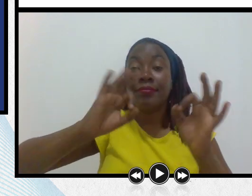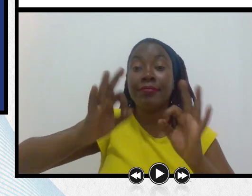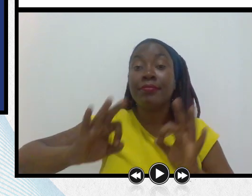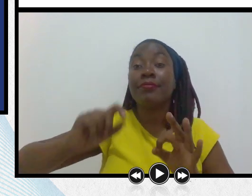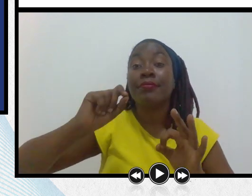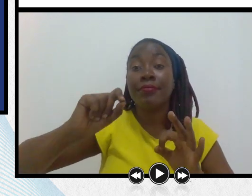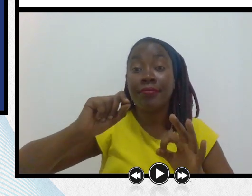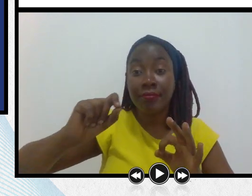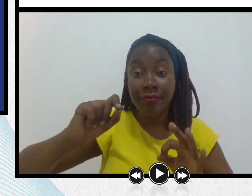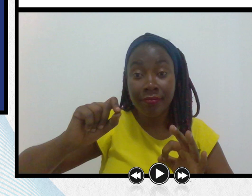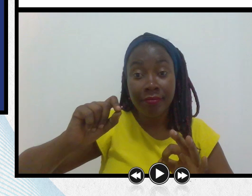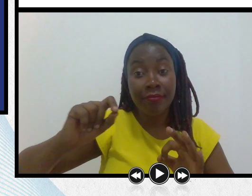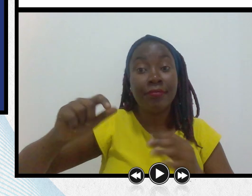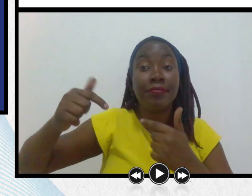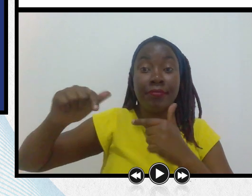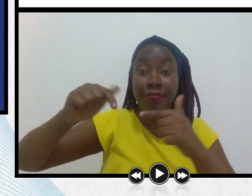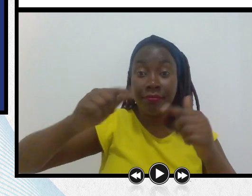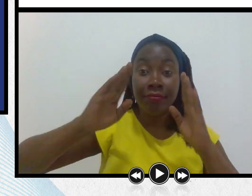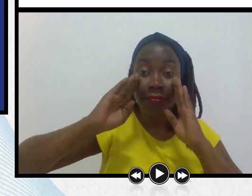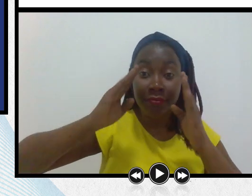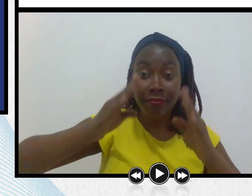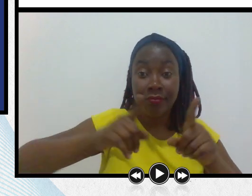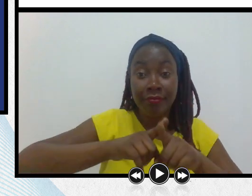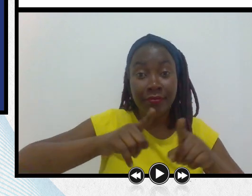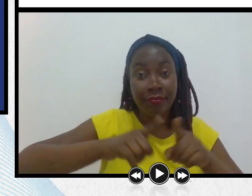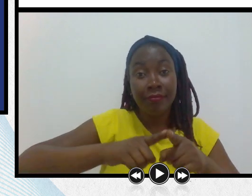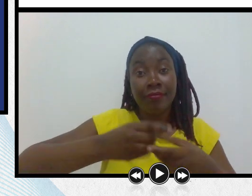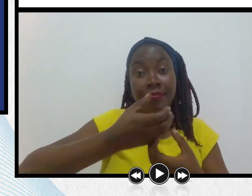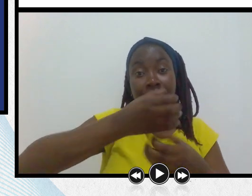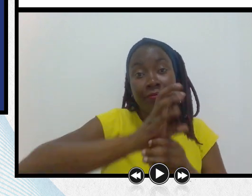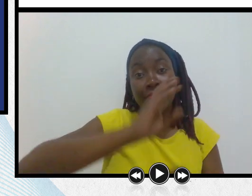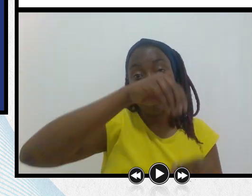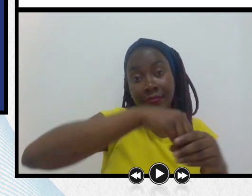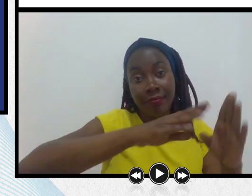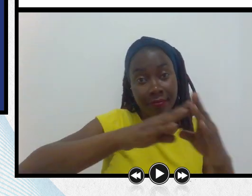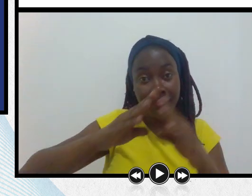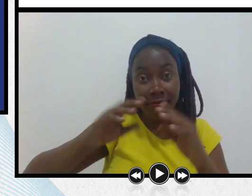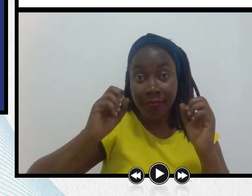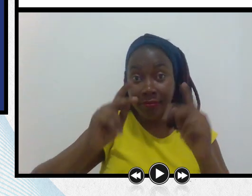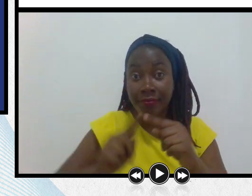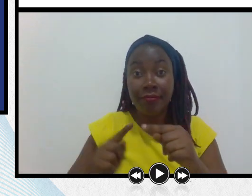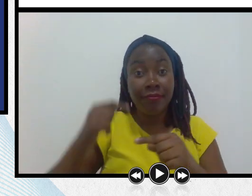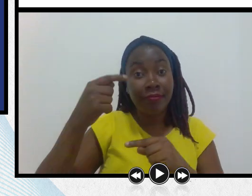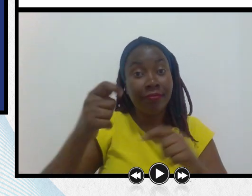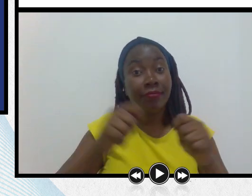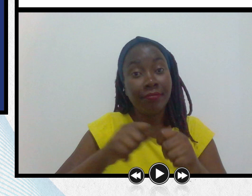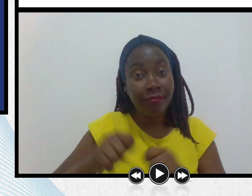que o cloro haja também nas tubulações da residência, tá? E aí depois